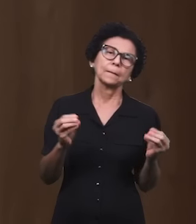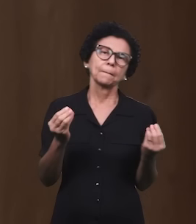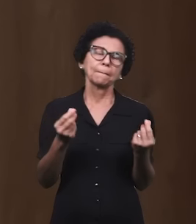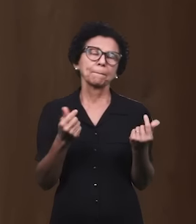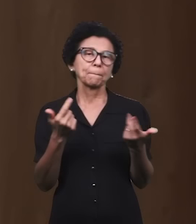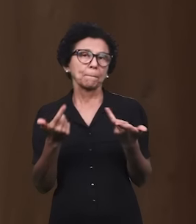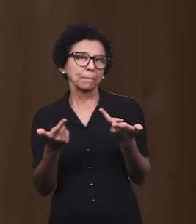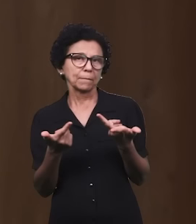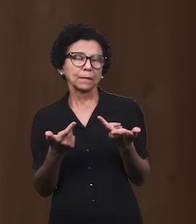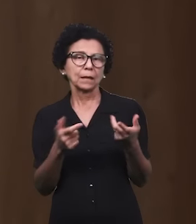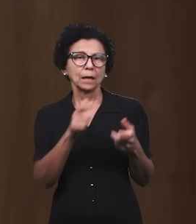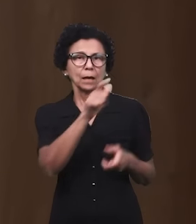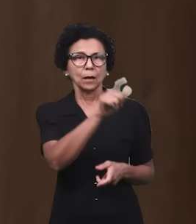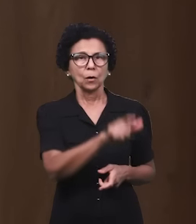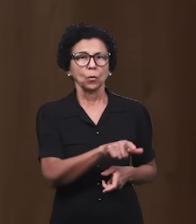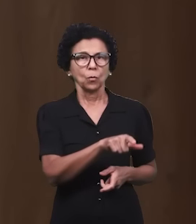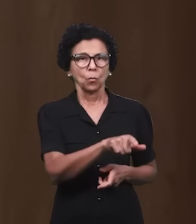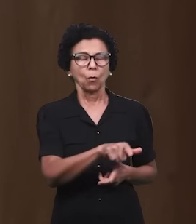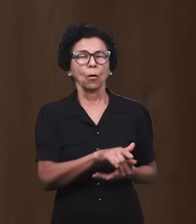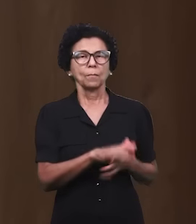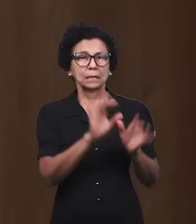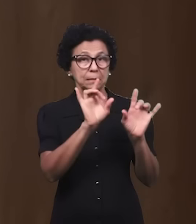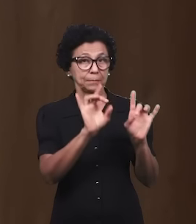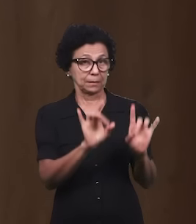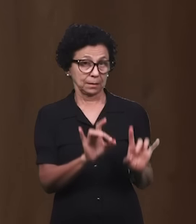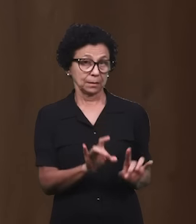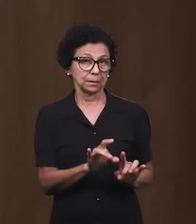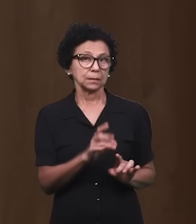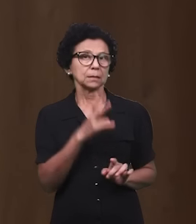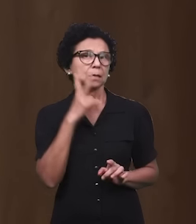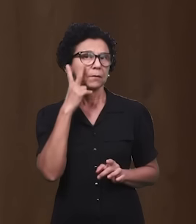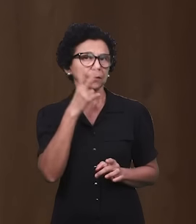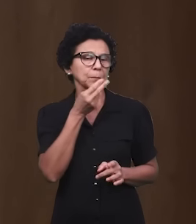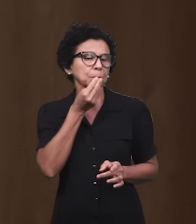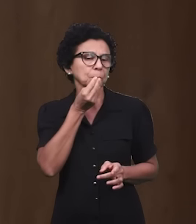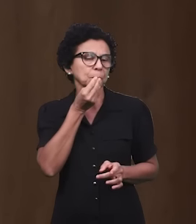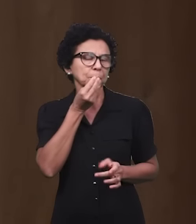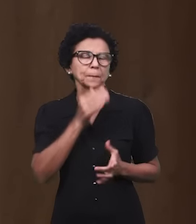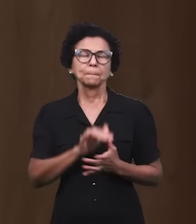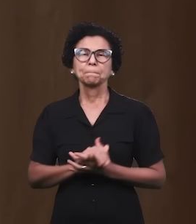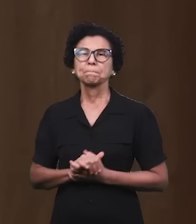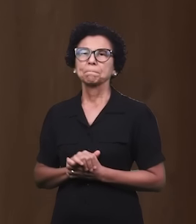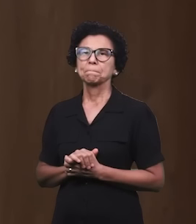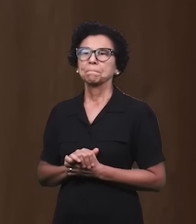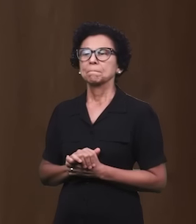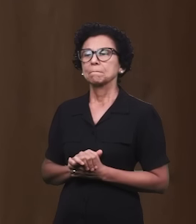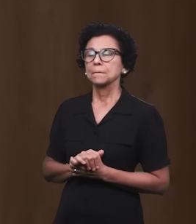vem o mestre-sala como uma figura do Espírito Santo, né? Muitas vezes a gente não